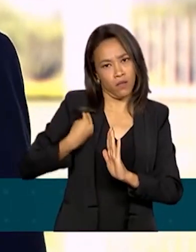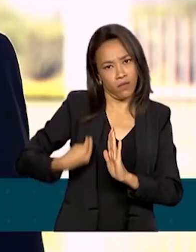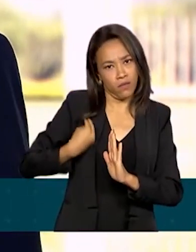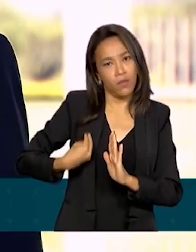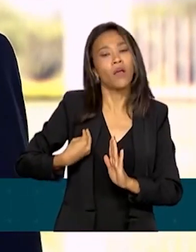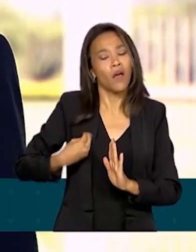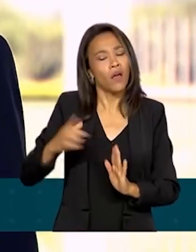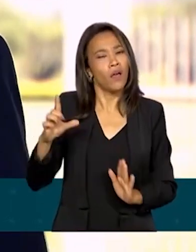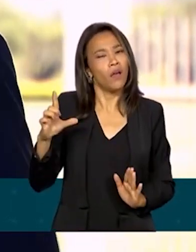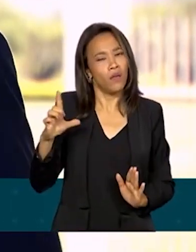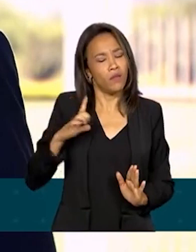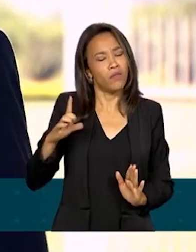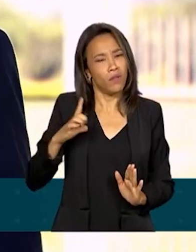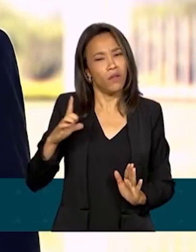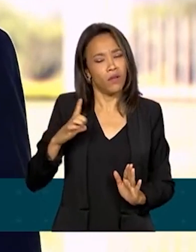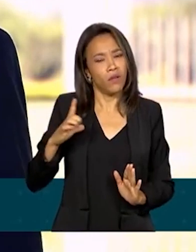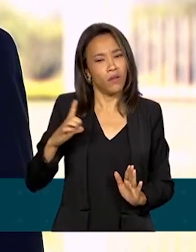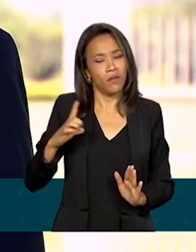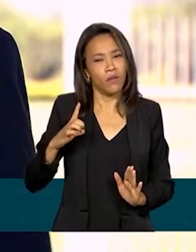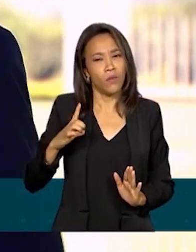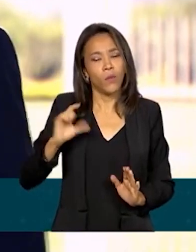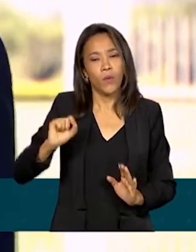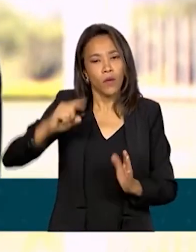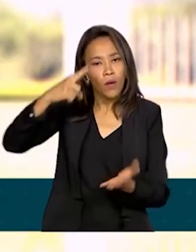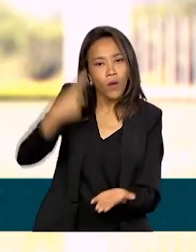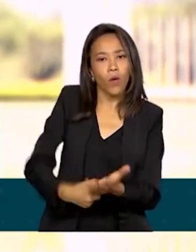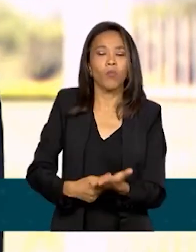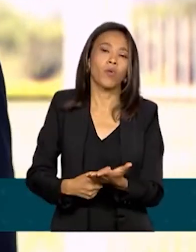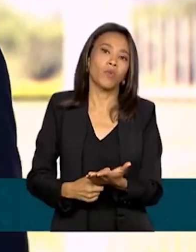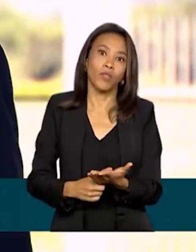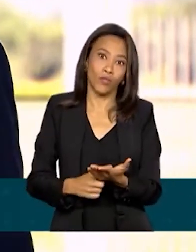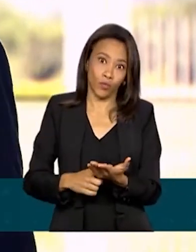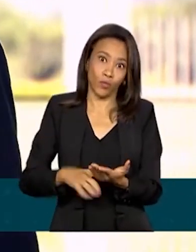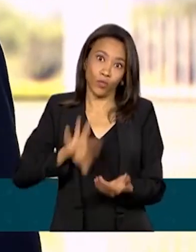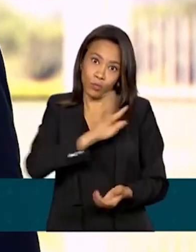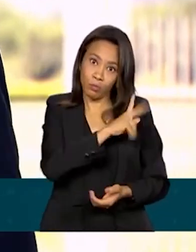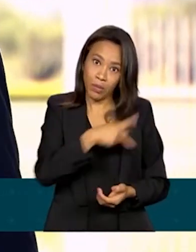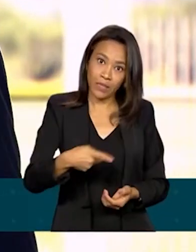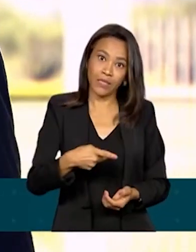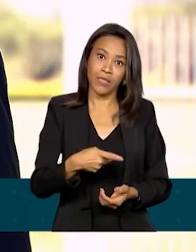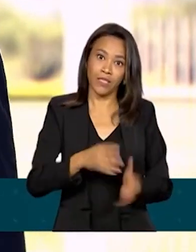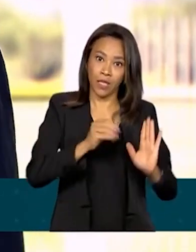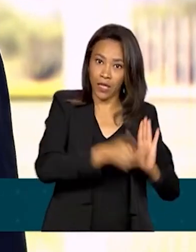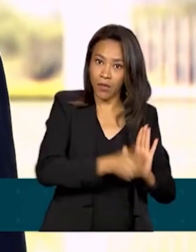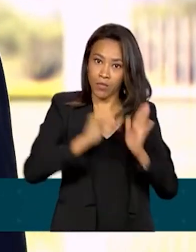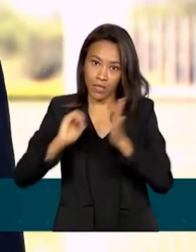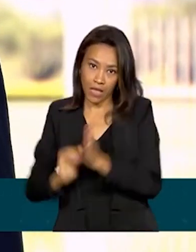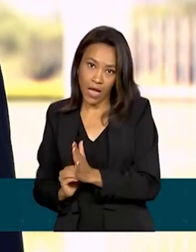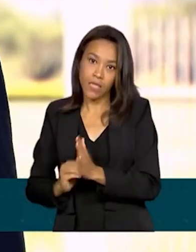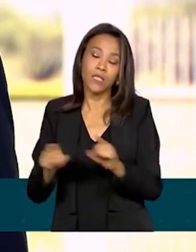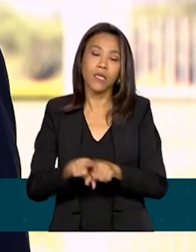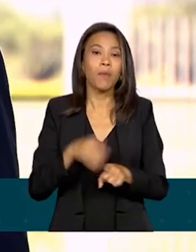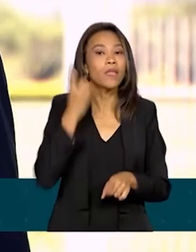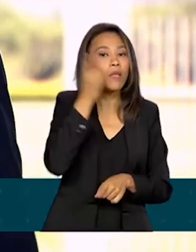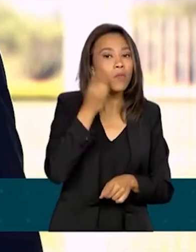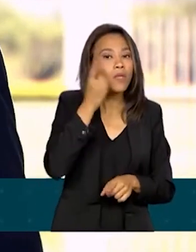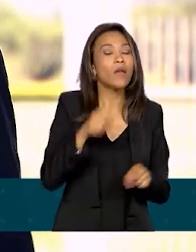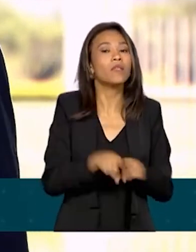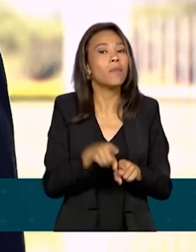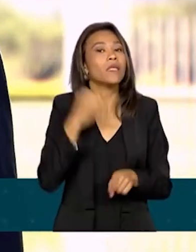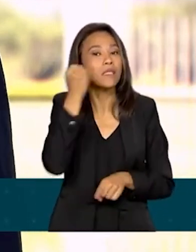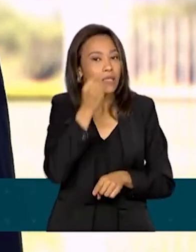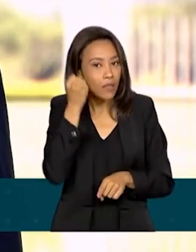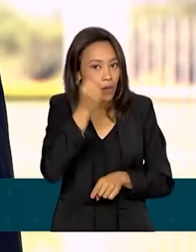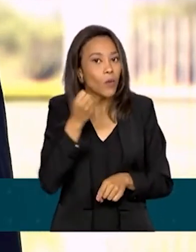assim, compromisso tanto dos presidentes das duas casas quanto das duas casas, deputados e senadores, com o conteúdo